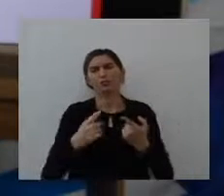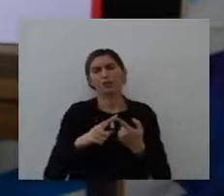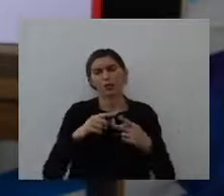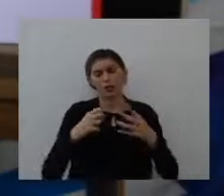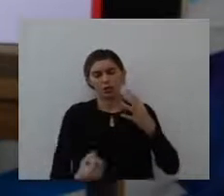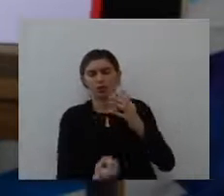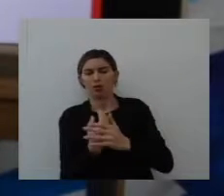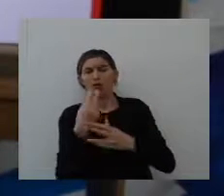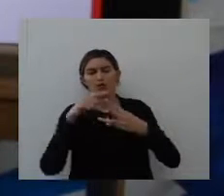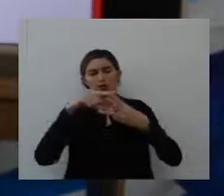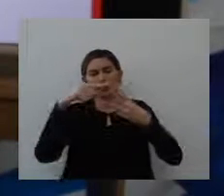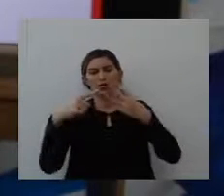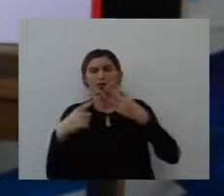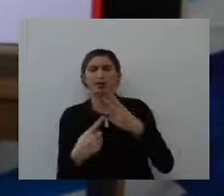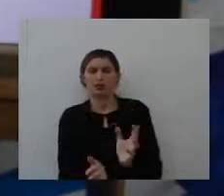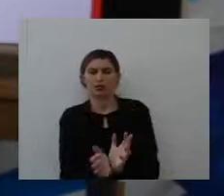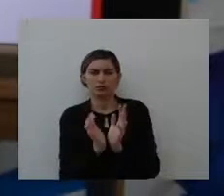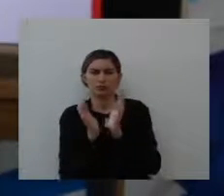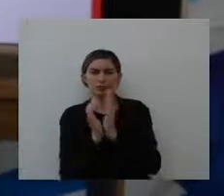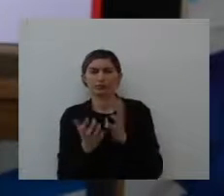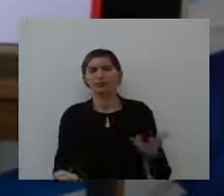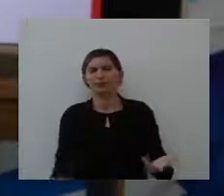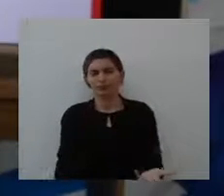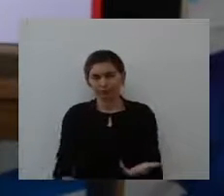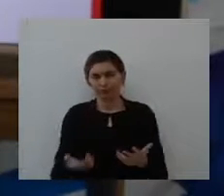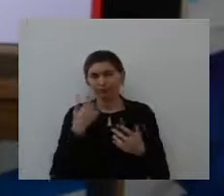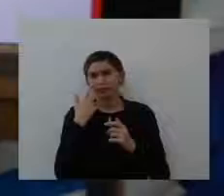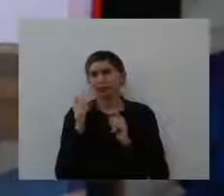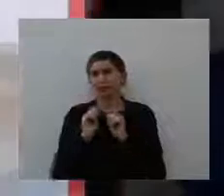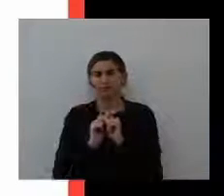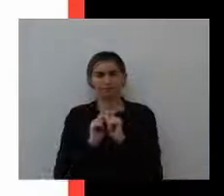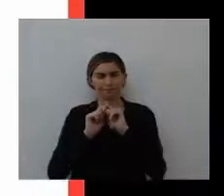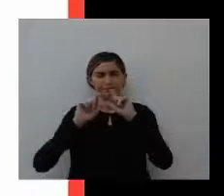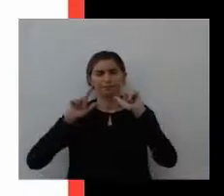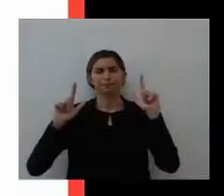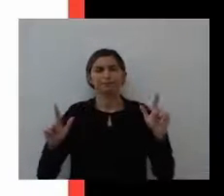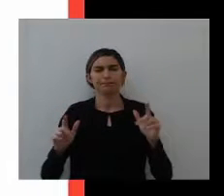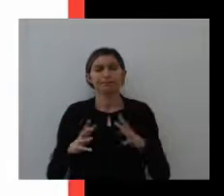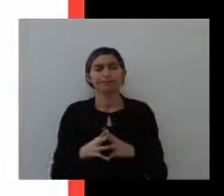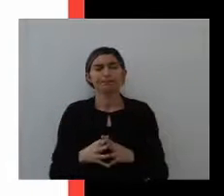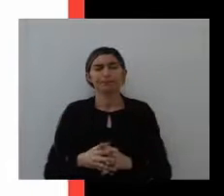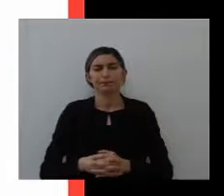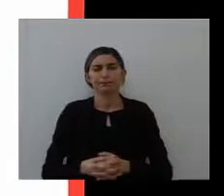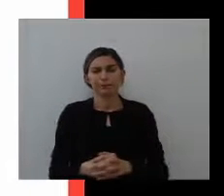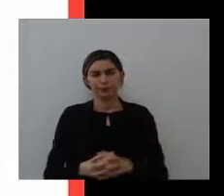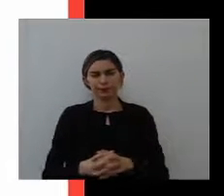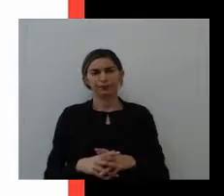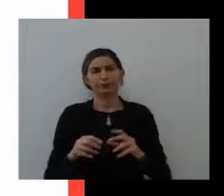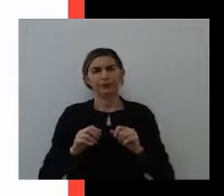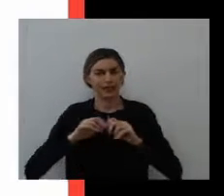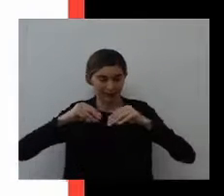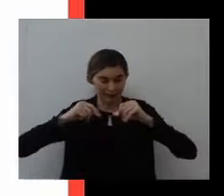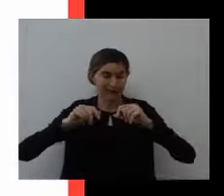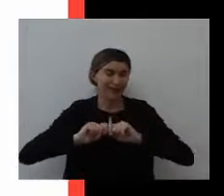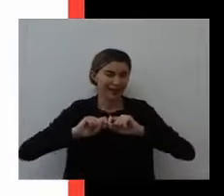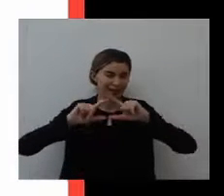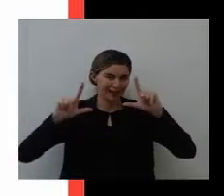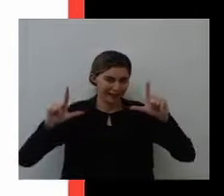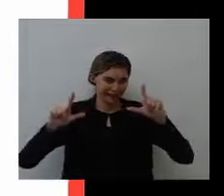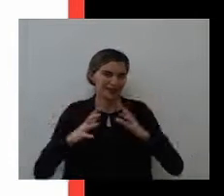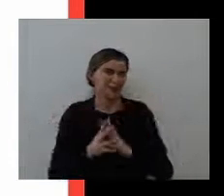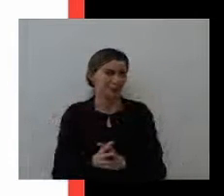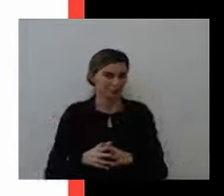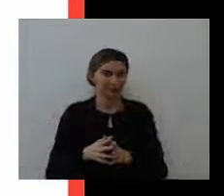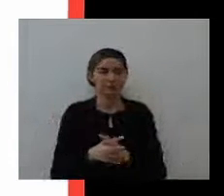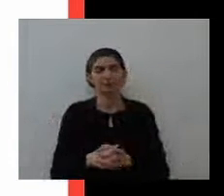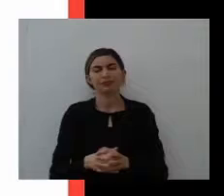3 classes. Por favor, dá uma ampliada na terra produção. Na terra não, na tela.